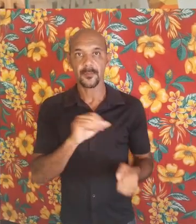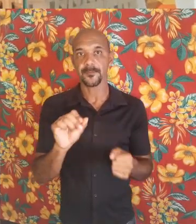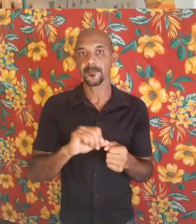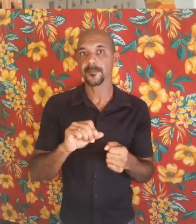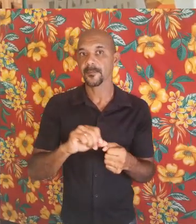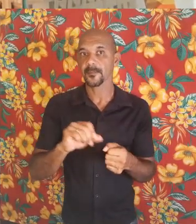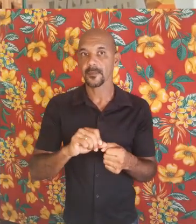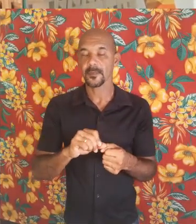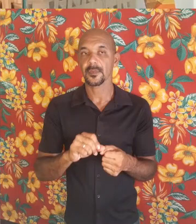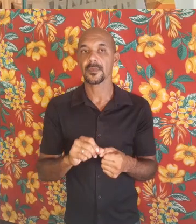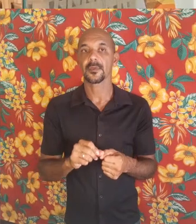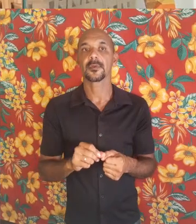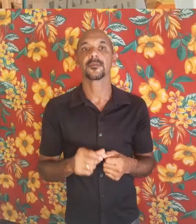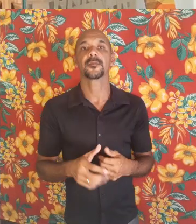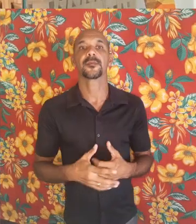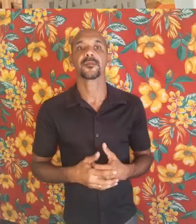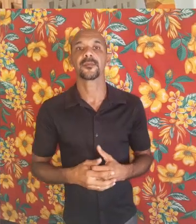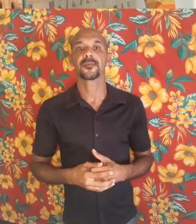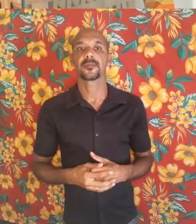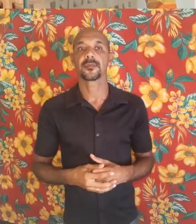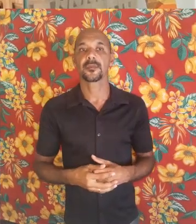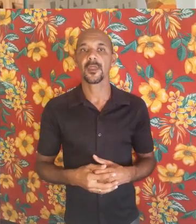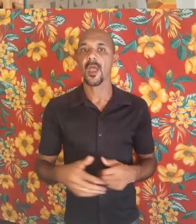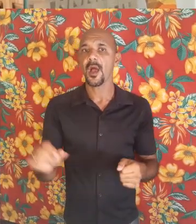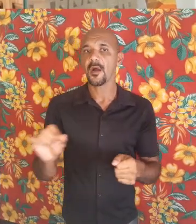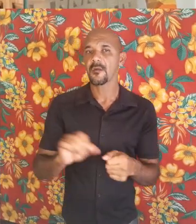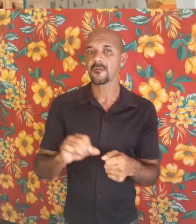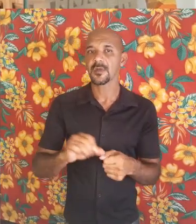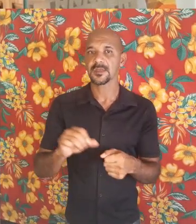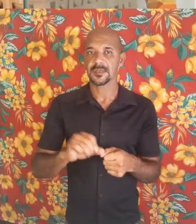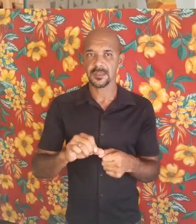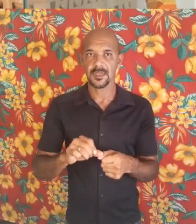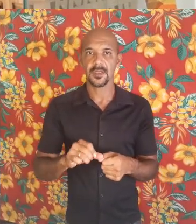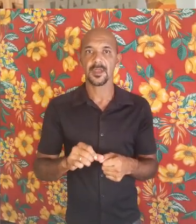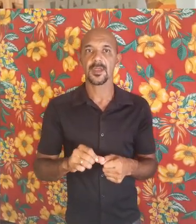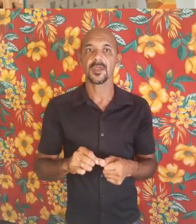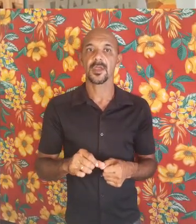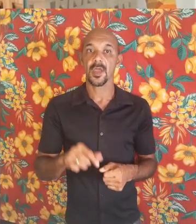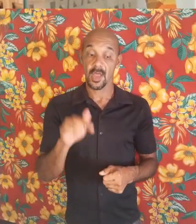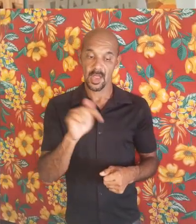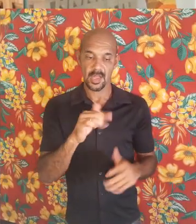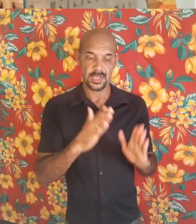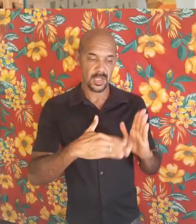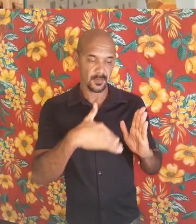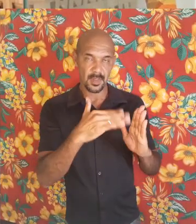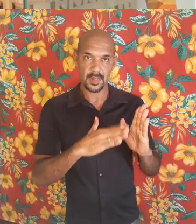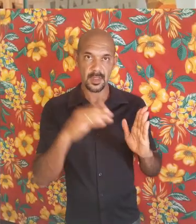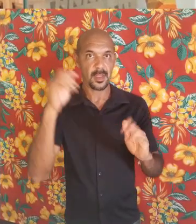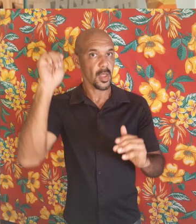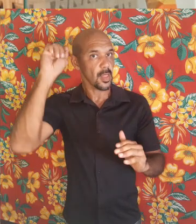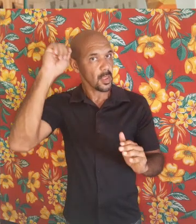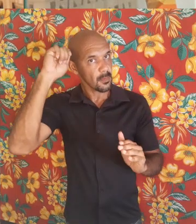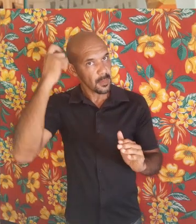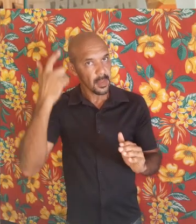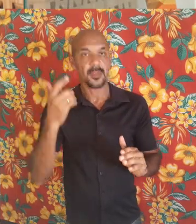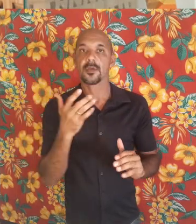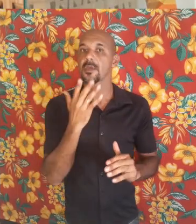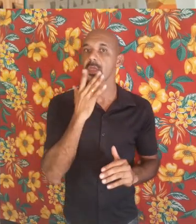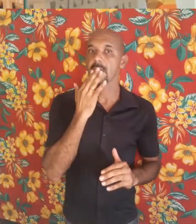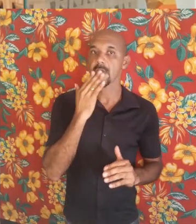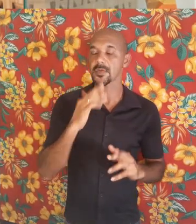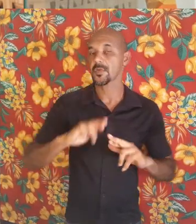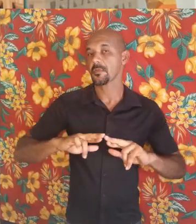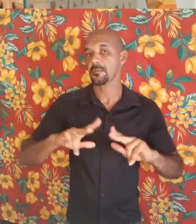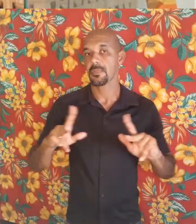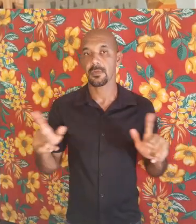gente corta do mesmo jeito, faz a base preta e as pinturas onde for necessário pintar. Se o